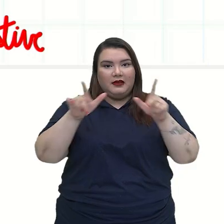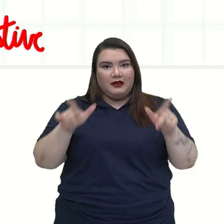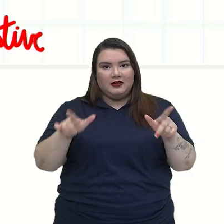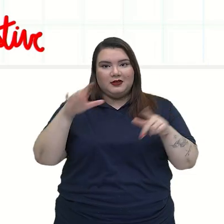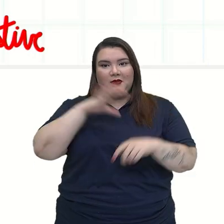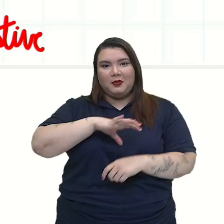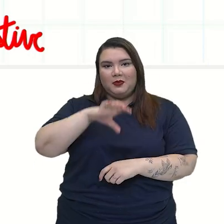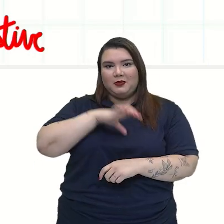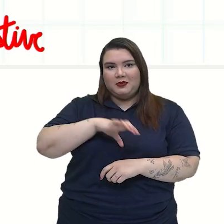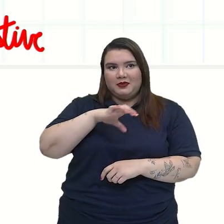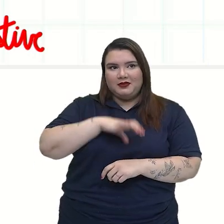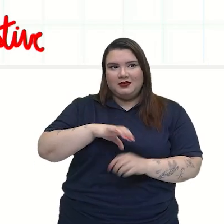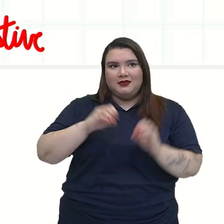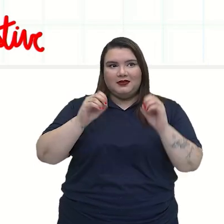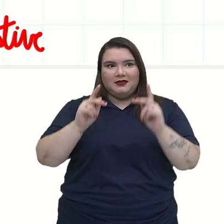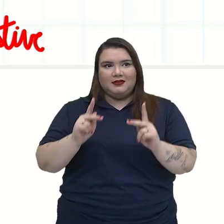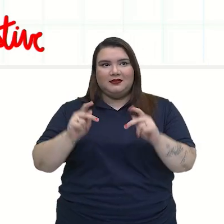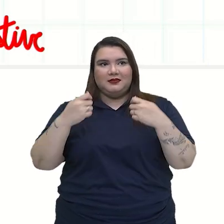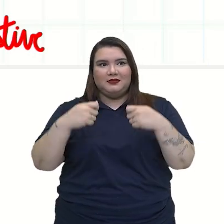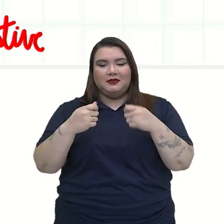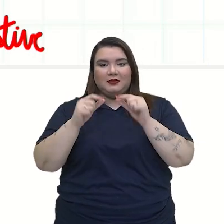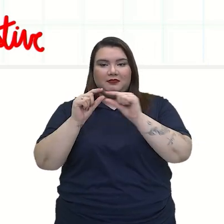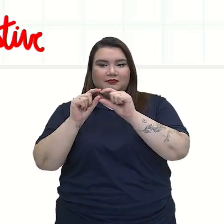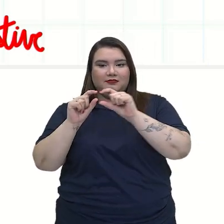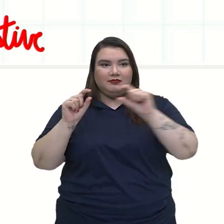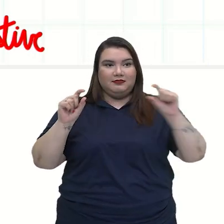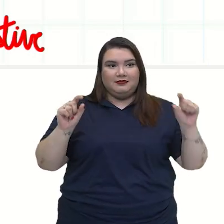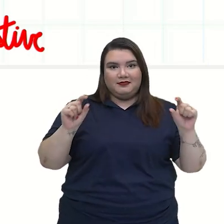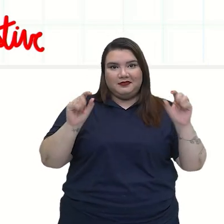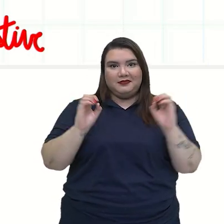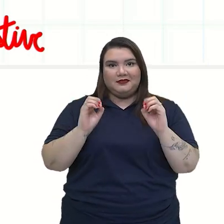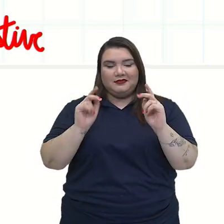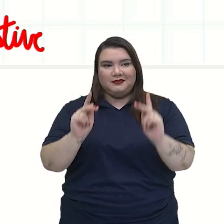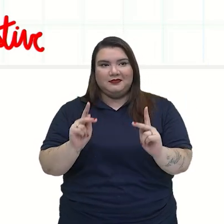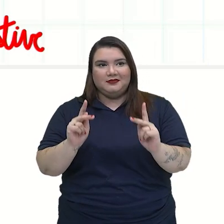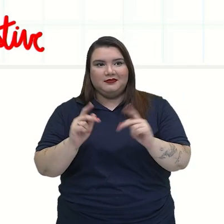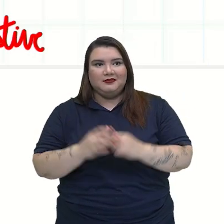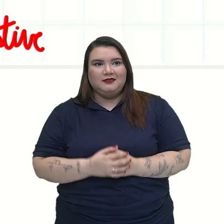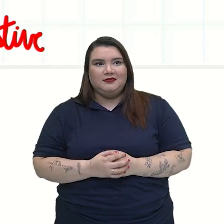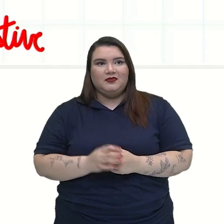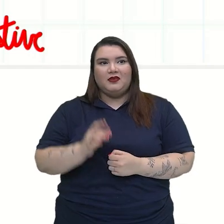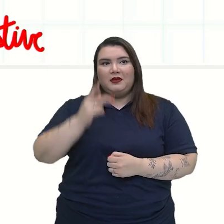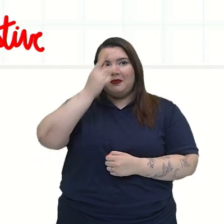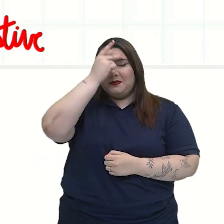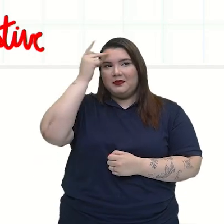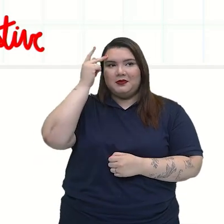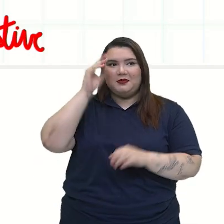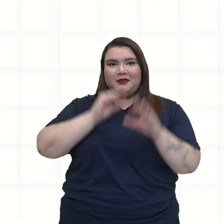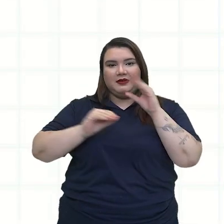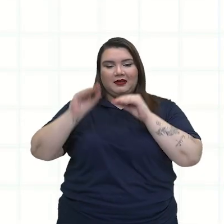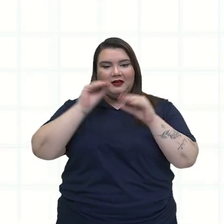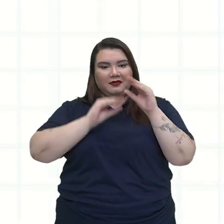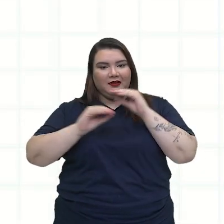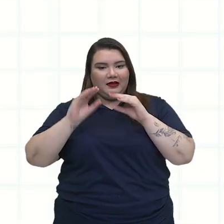que a gente separa e passa para outra linha, não. A gente coloca a palavra toda. Ok? Então, talkative é uma pessoa que fala demais.